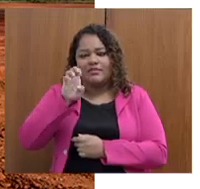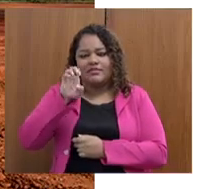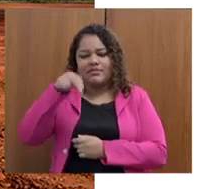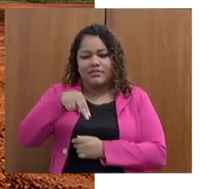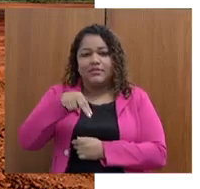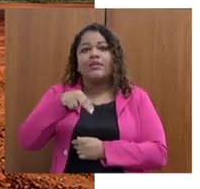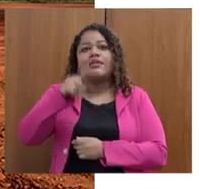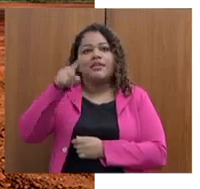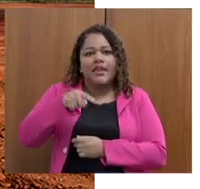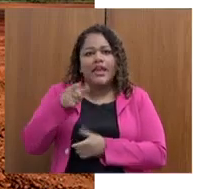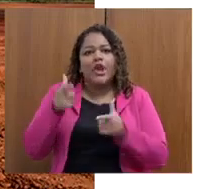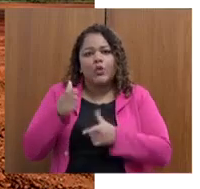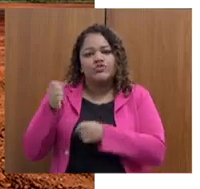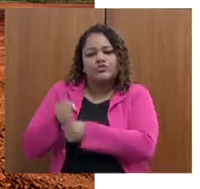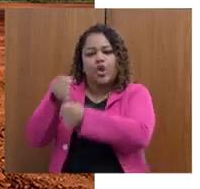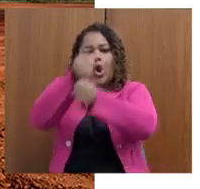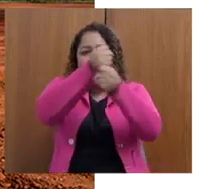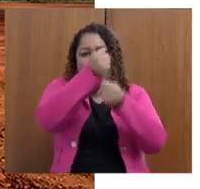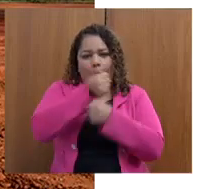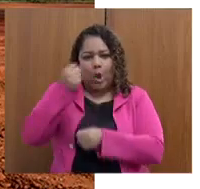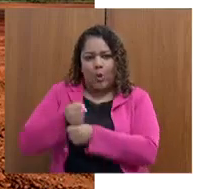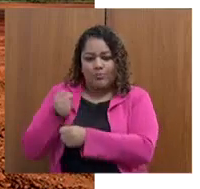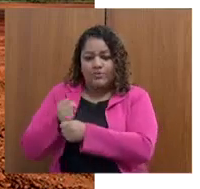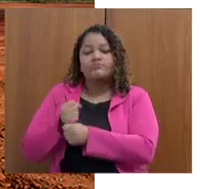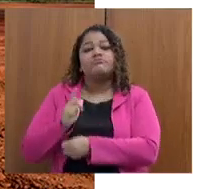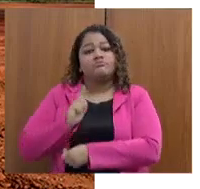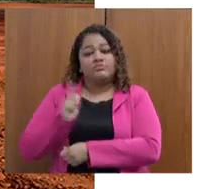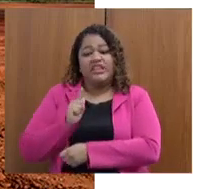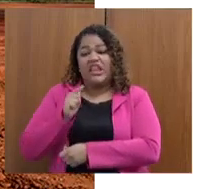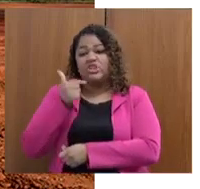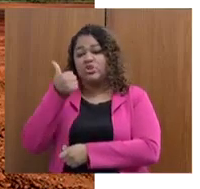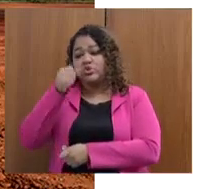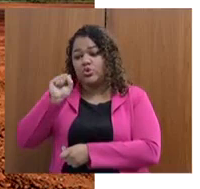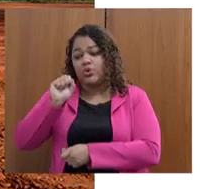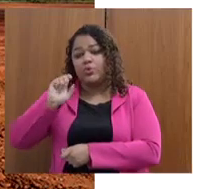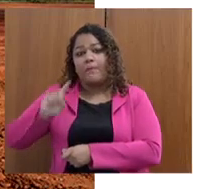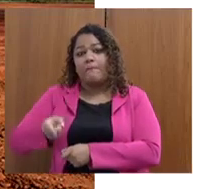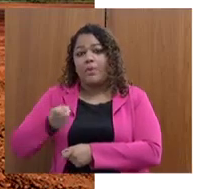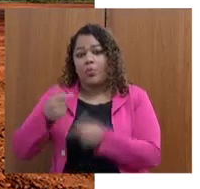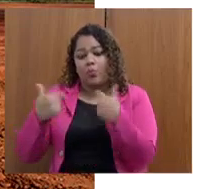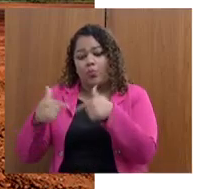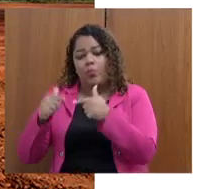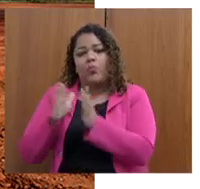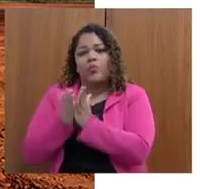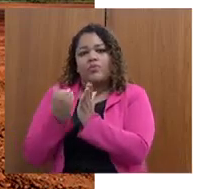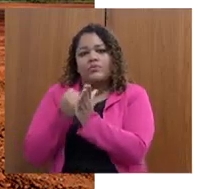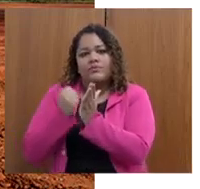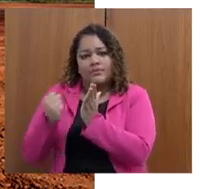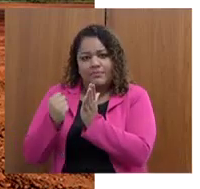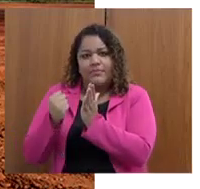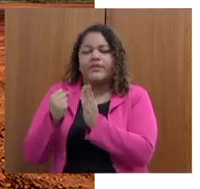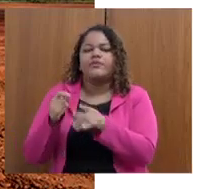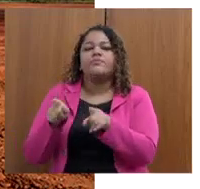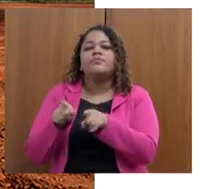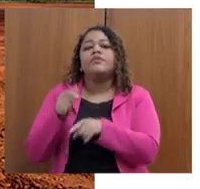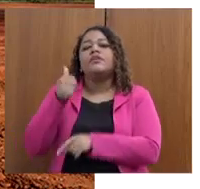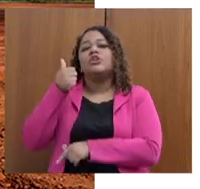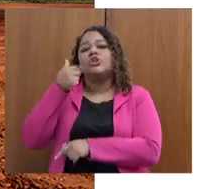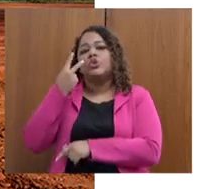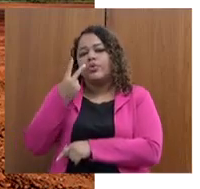nós vamos ter em 18 mil empregos né e 2.4 em